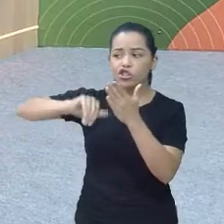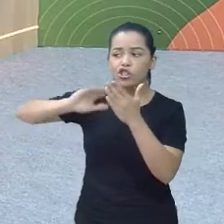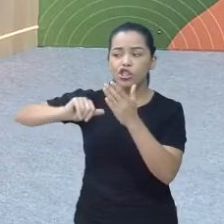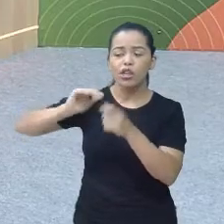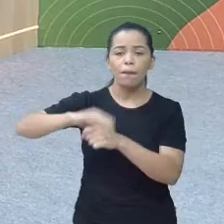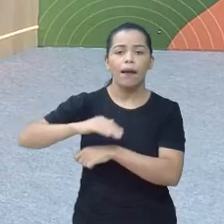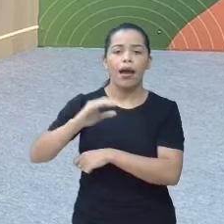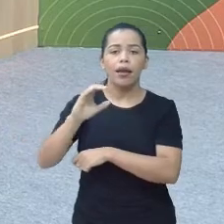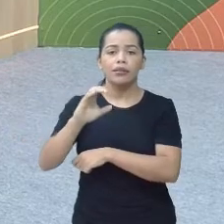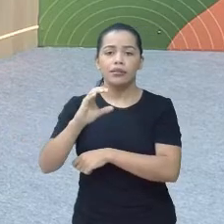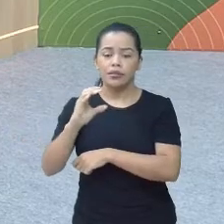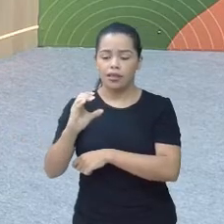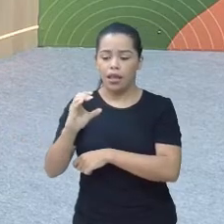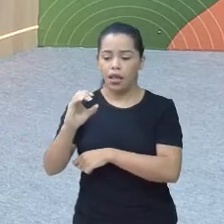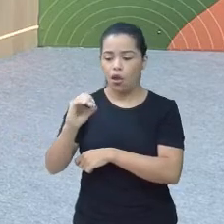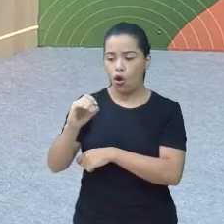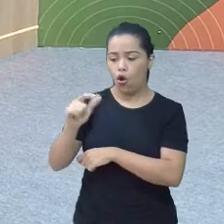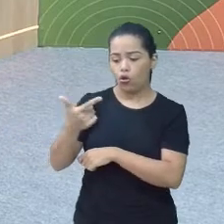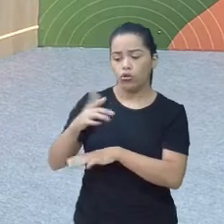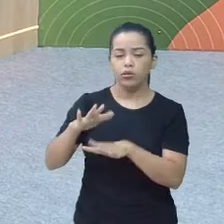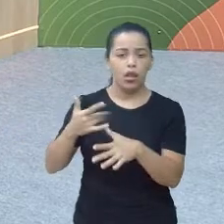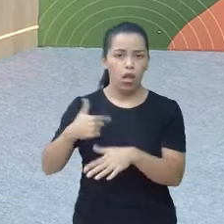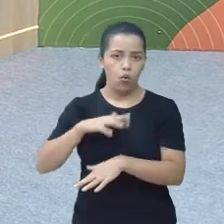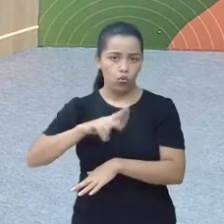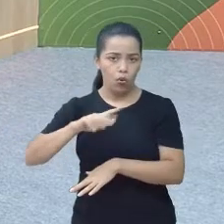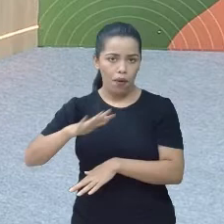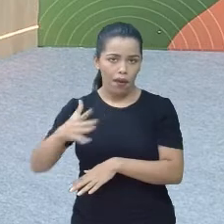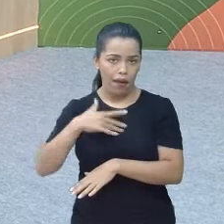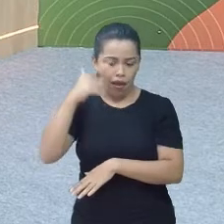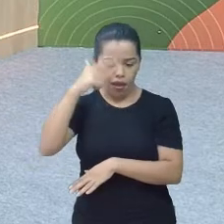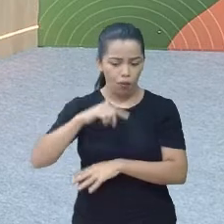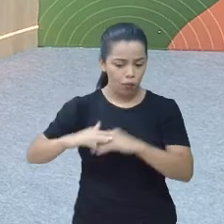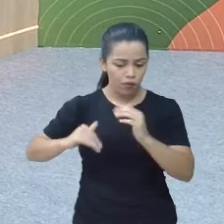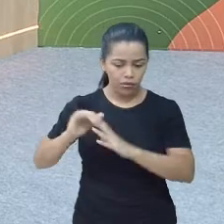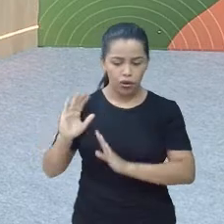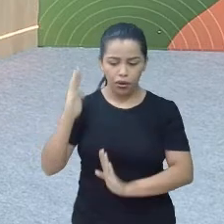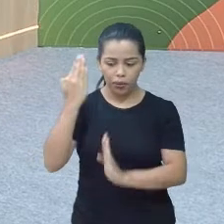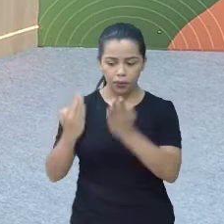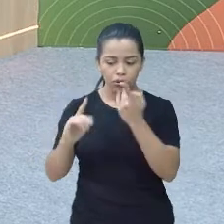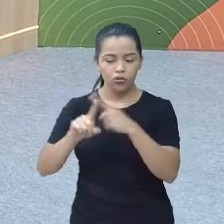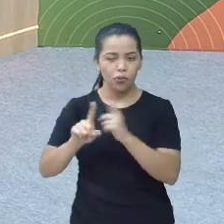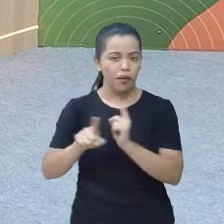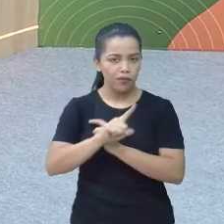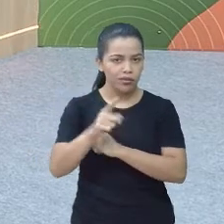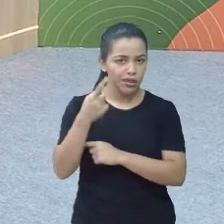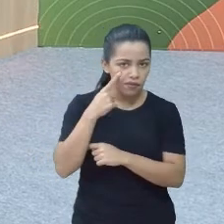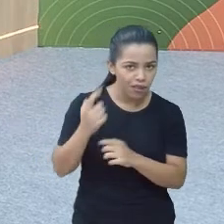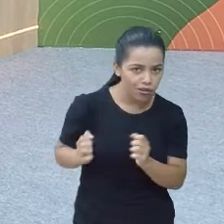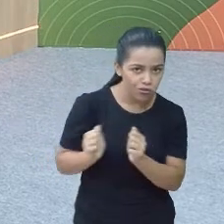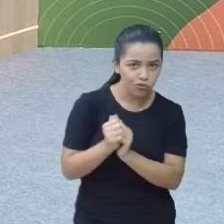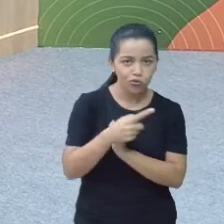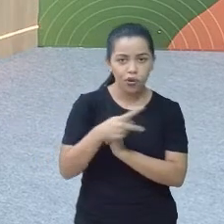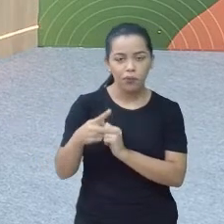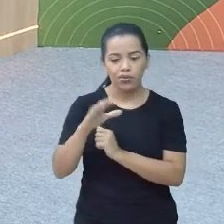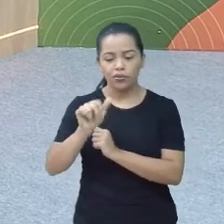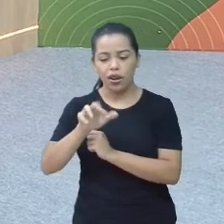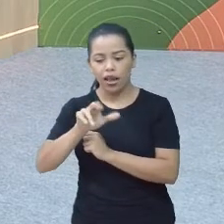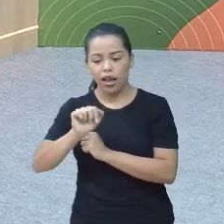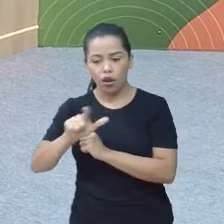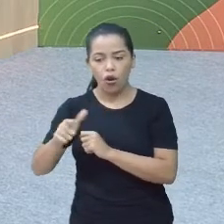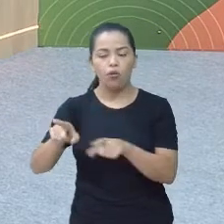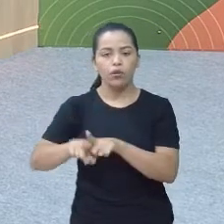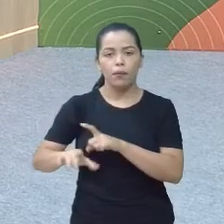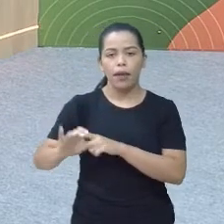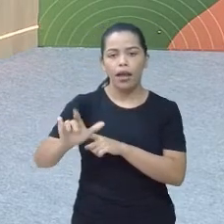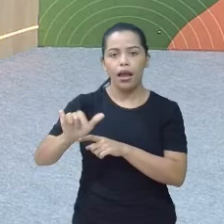sabe, eu não sou de biologia, mas vocês aí acompanham com as professoras Isabel, Cláudia e Carol, que